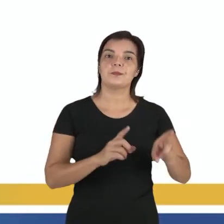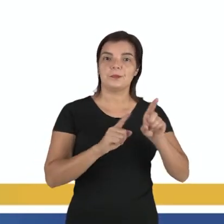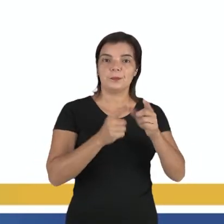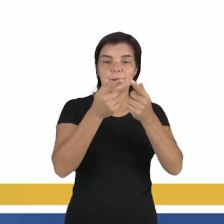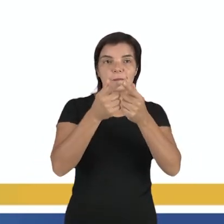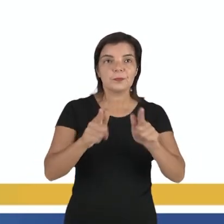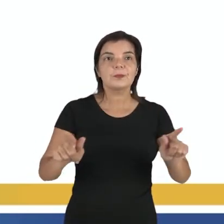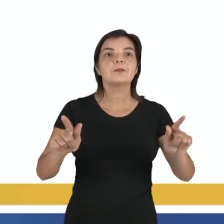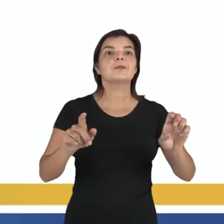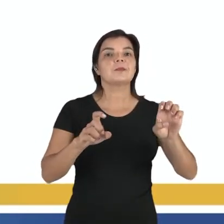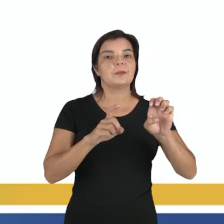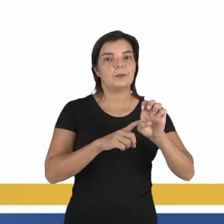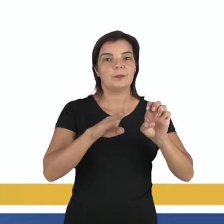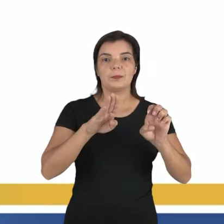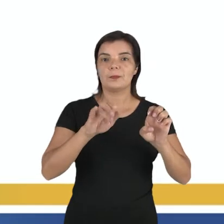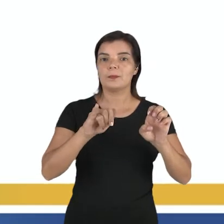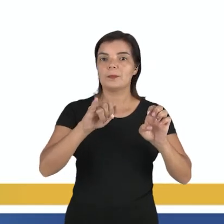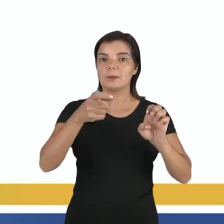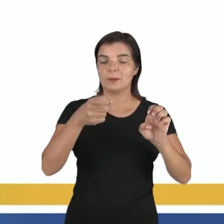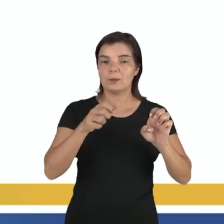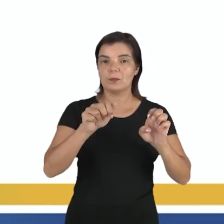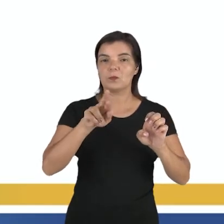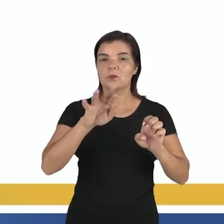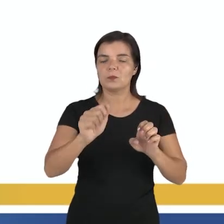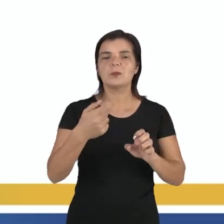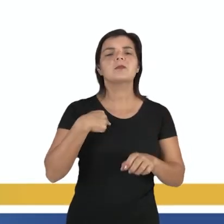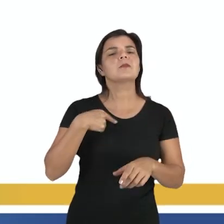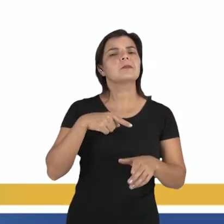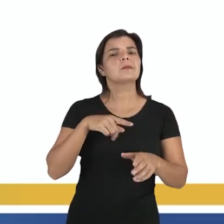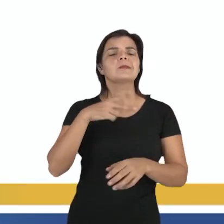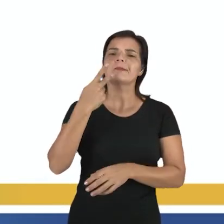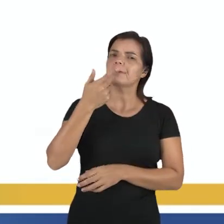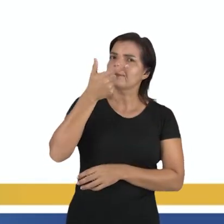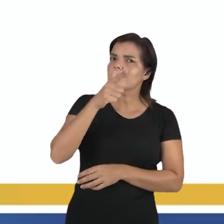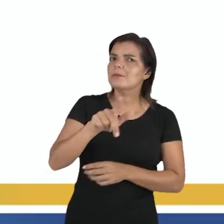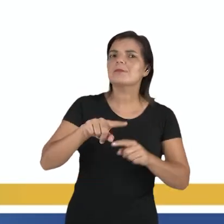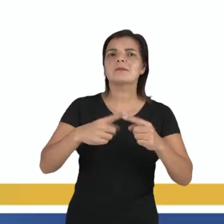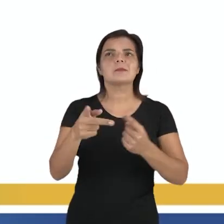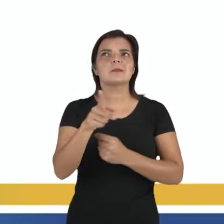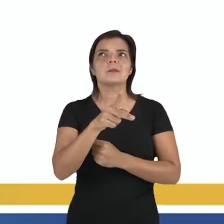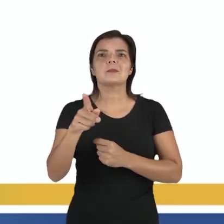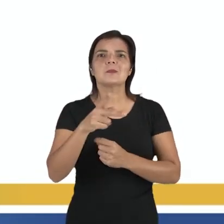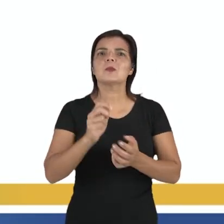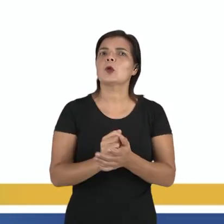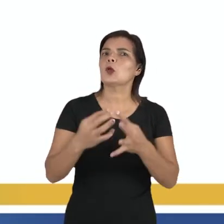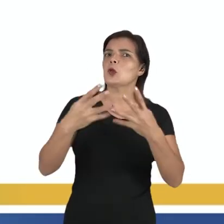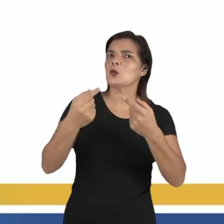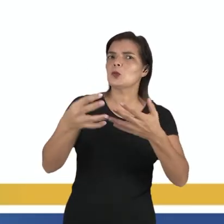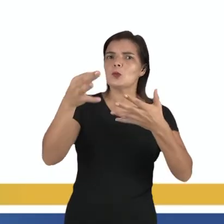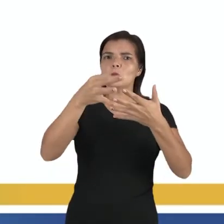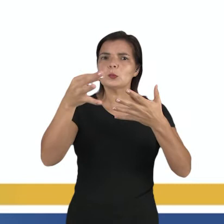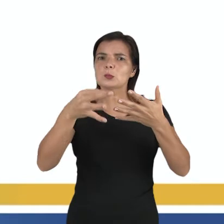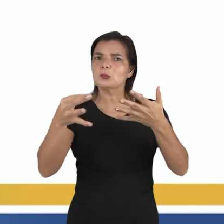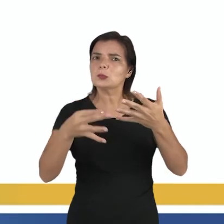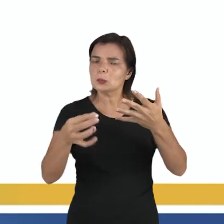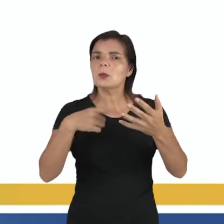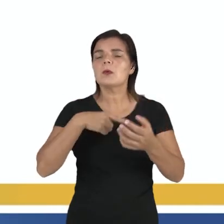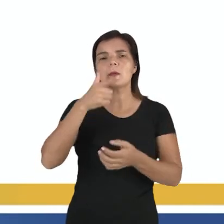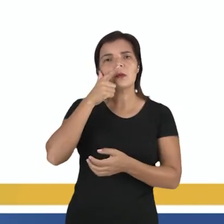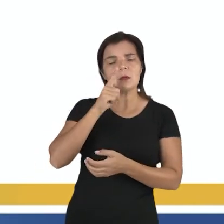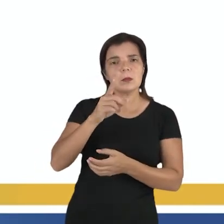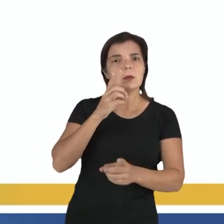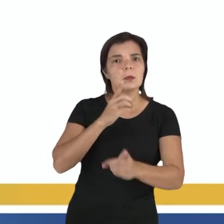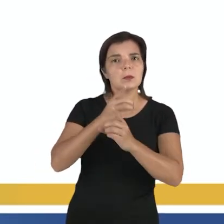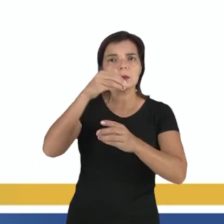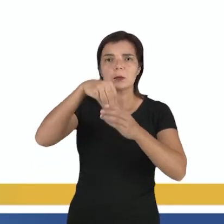influenciada pela diversidade de indígenas que habitam a região. Essa diversidade é observada na culinária, religião,